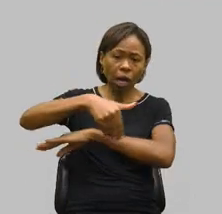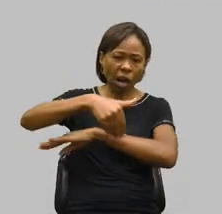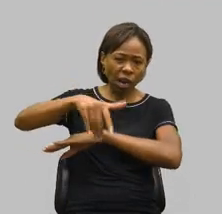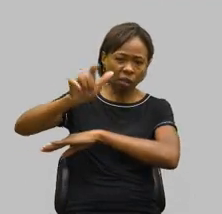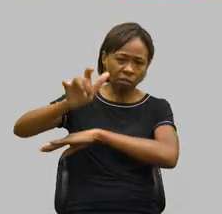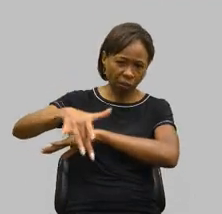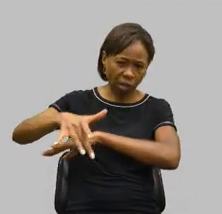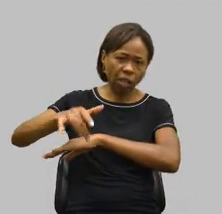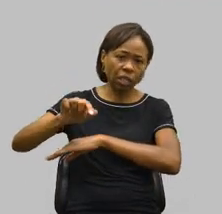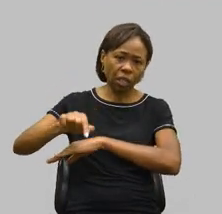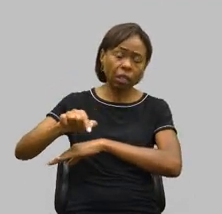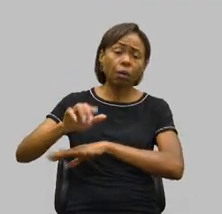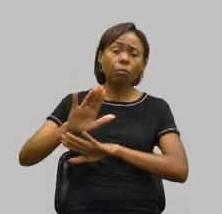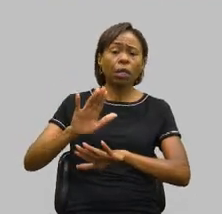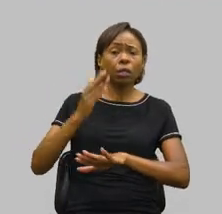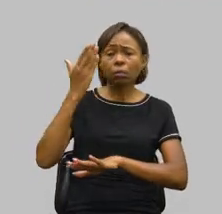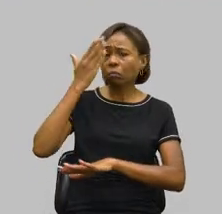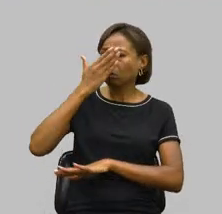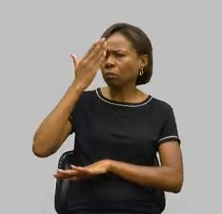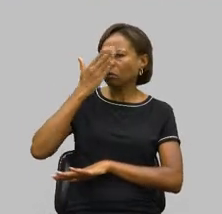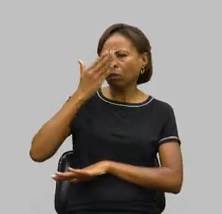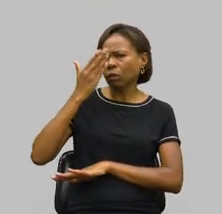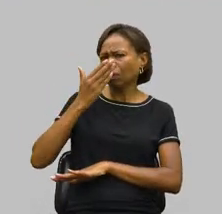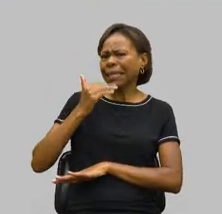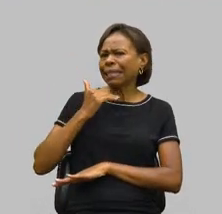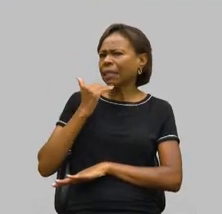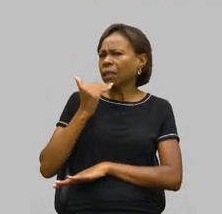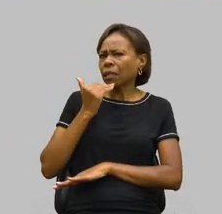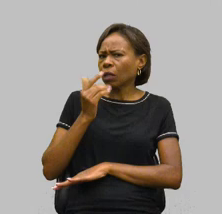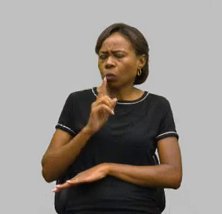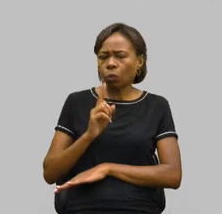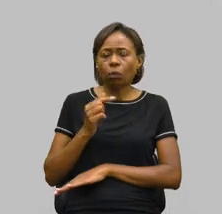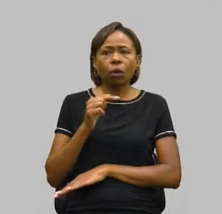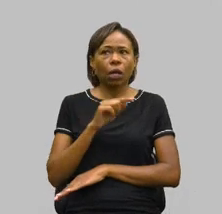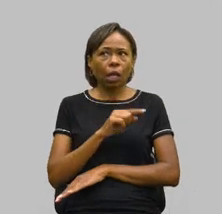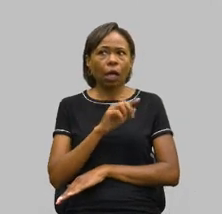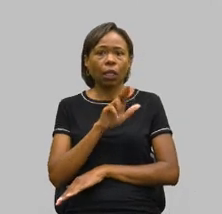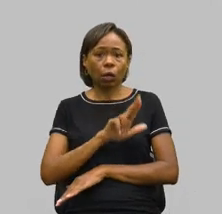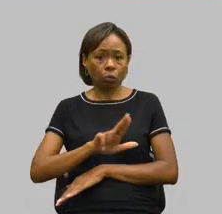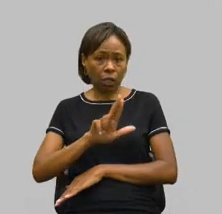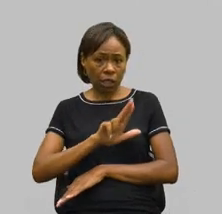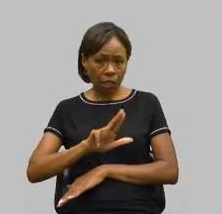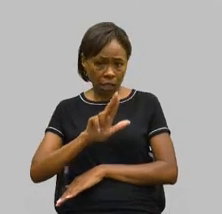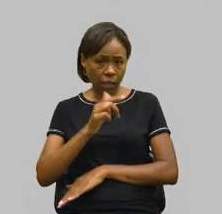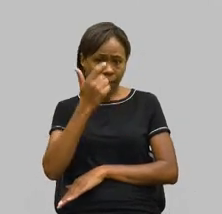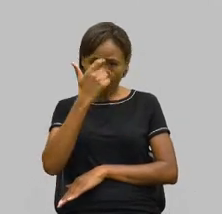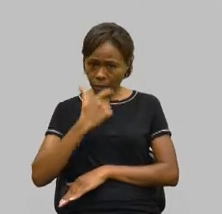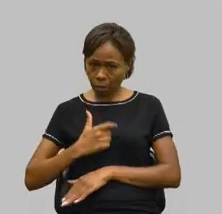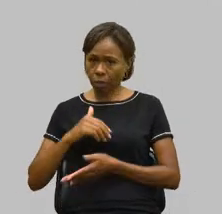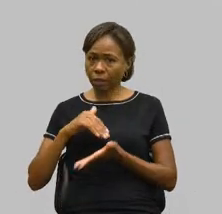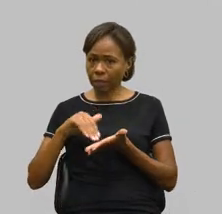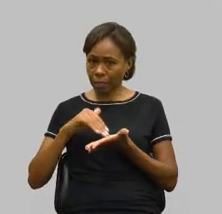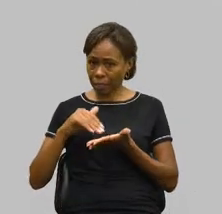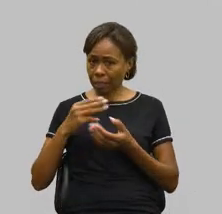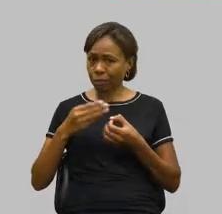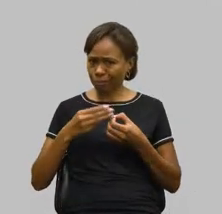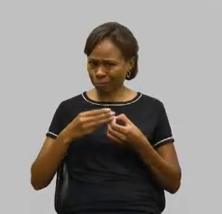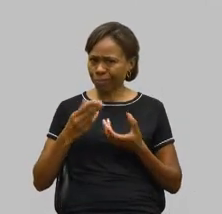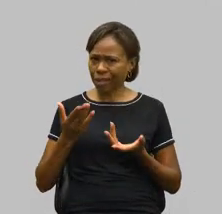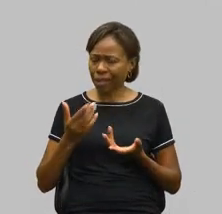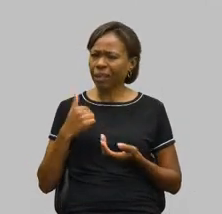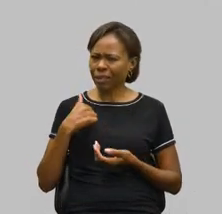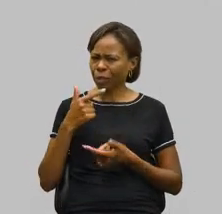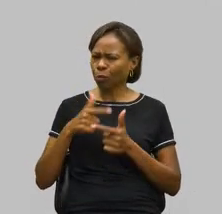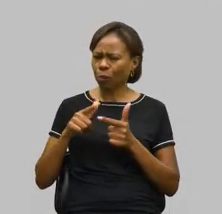não consigo enxergar nenhuma Olha que eu fui secretário municipal na minha cidade na cidade de Uberlândia e eu enfrentei vários problemas como esse não existe